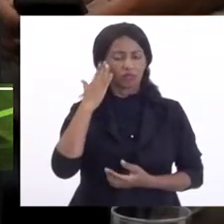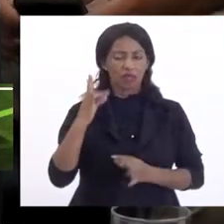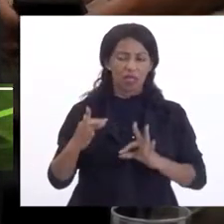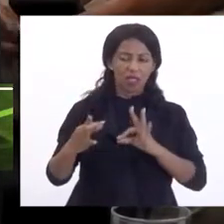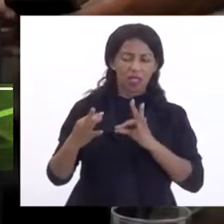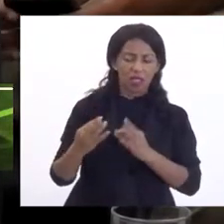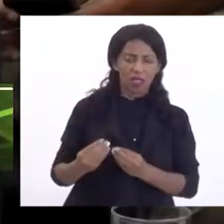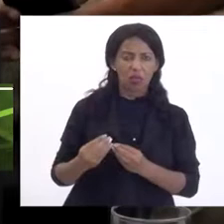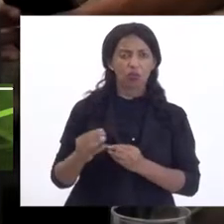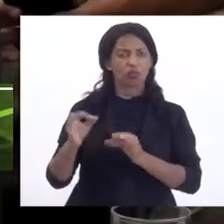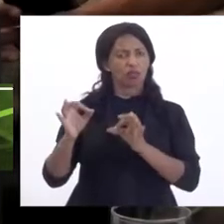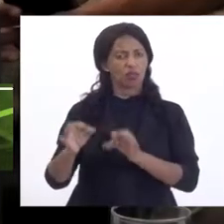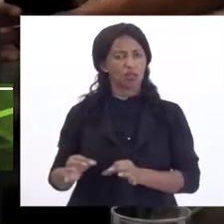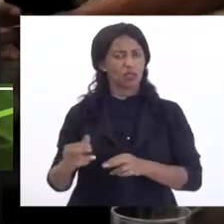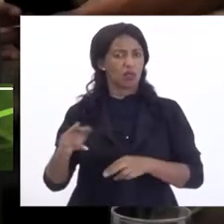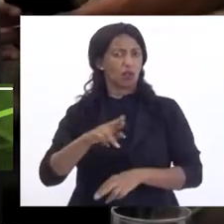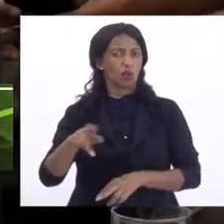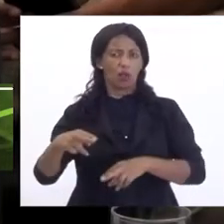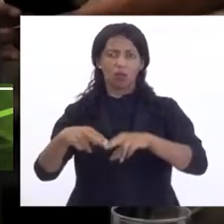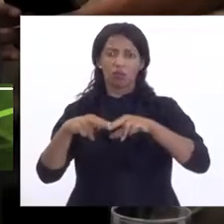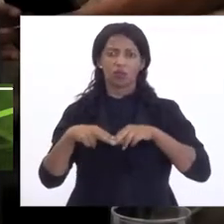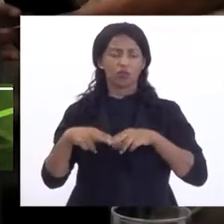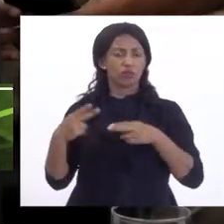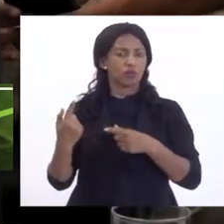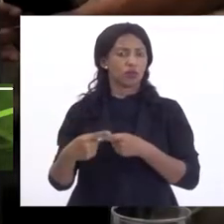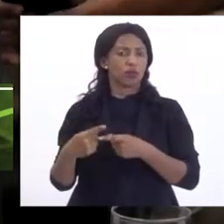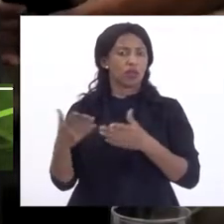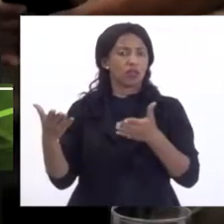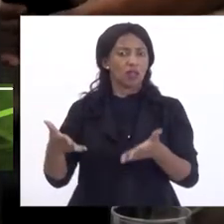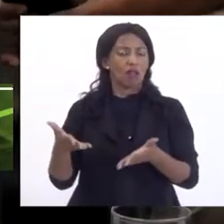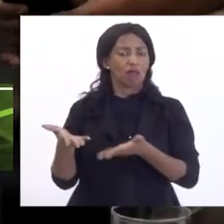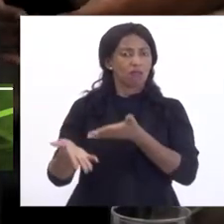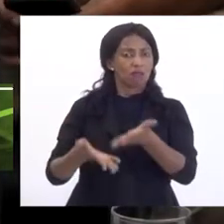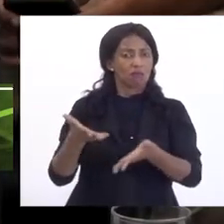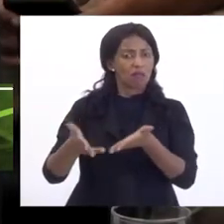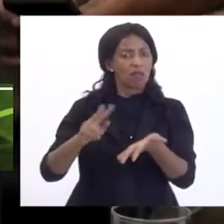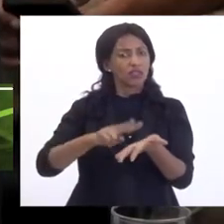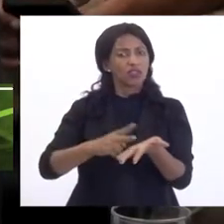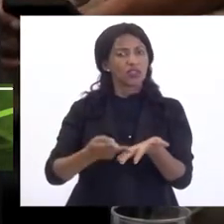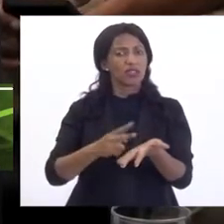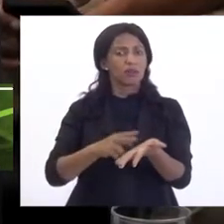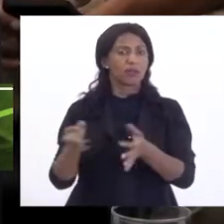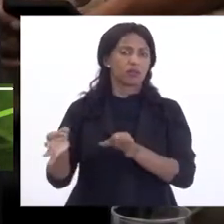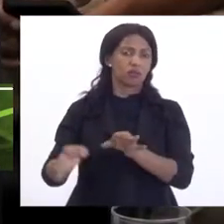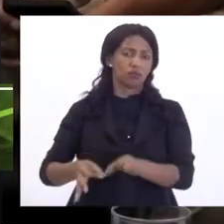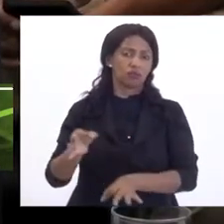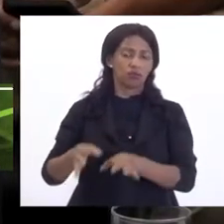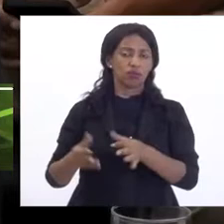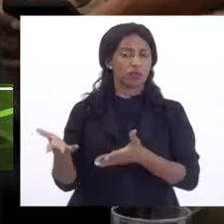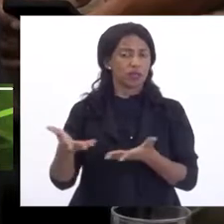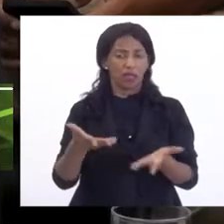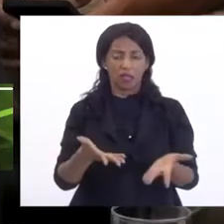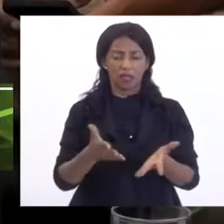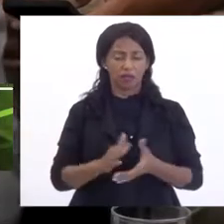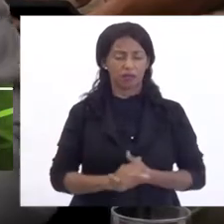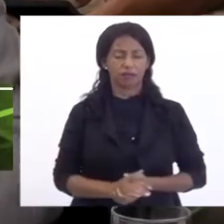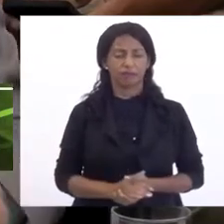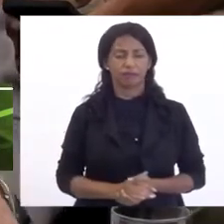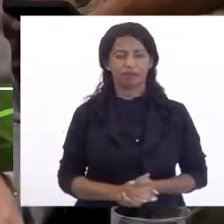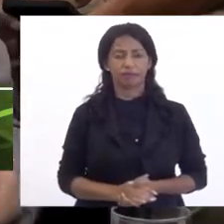não deveria ser motivo, já que haja vista que trata-se apenas de interpretação jurídica. Era isso, senhor